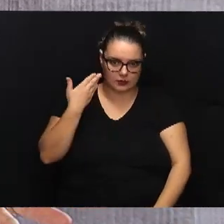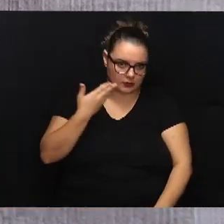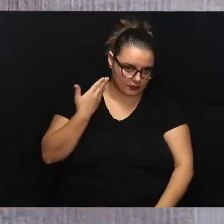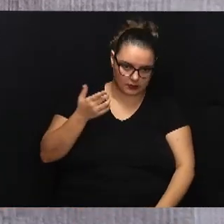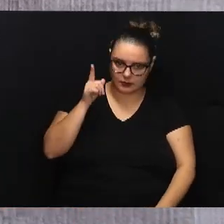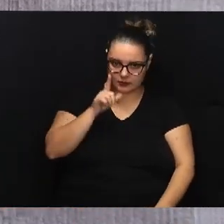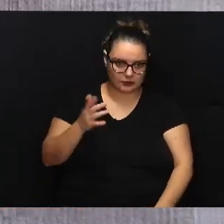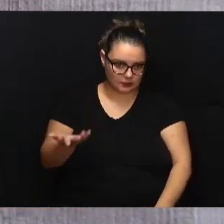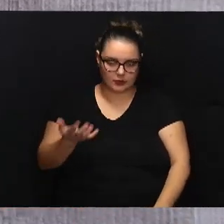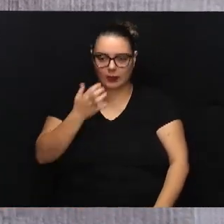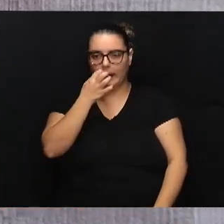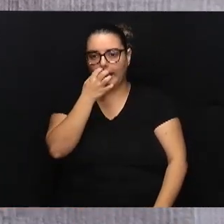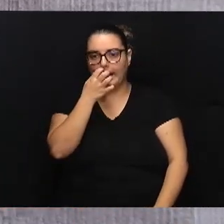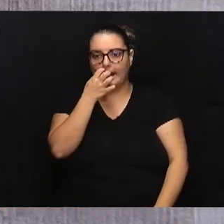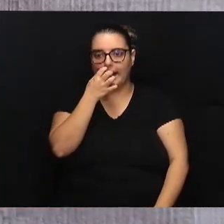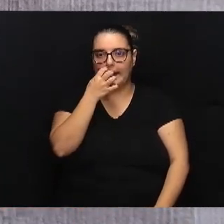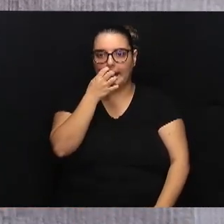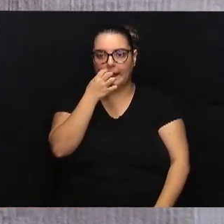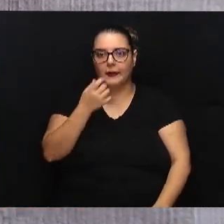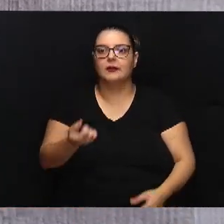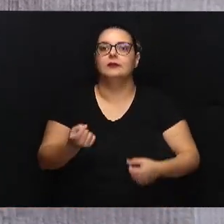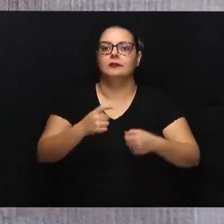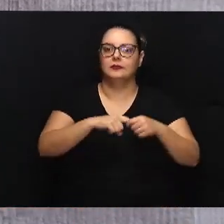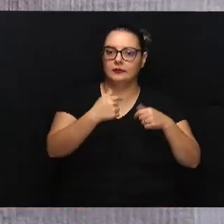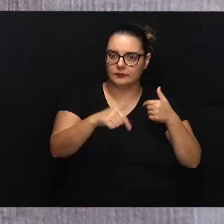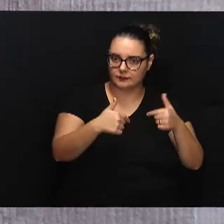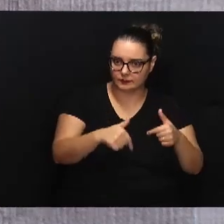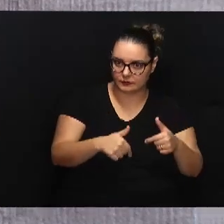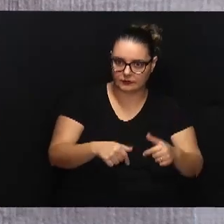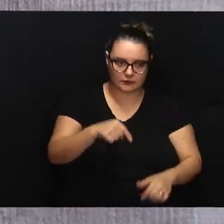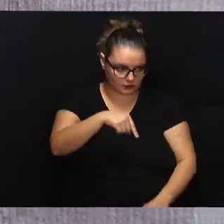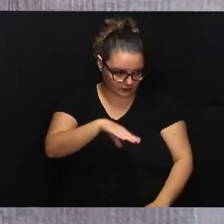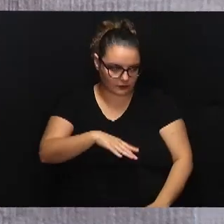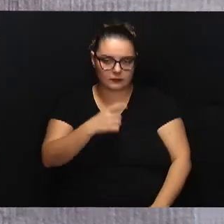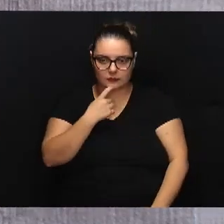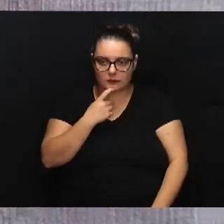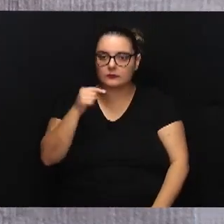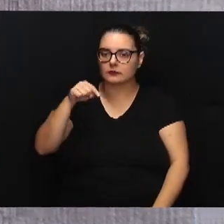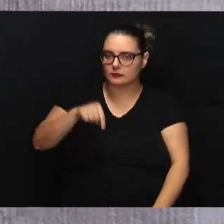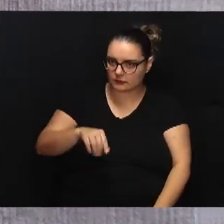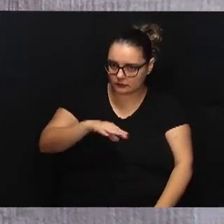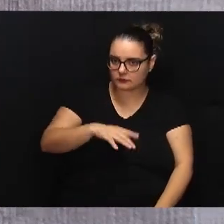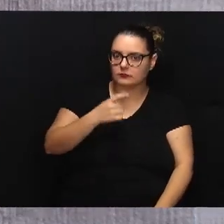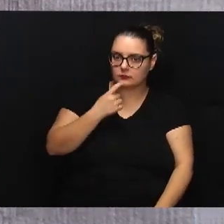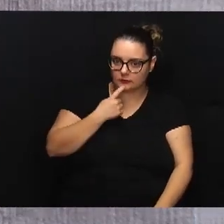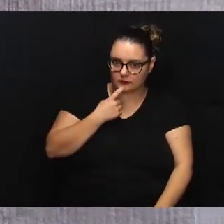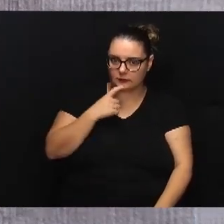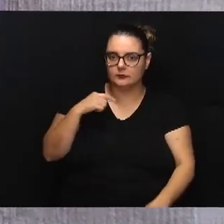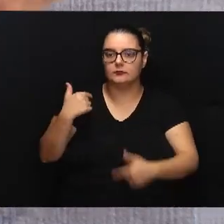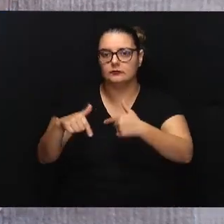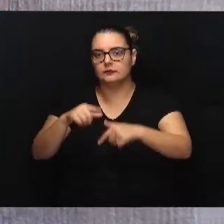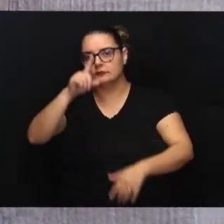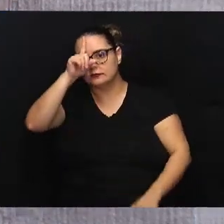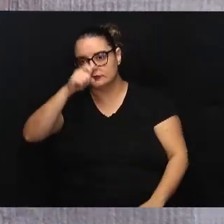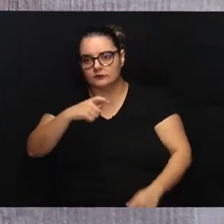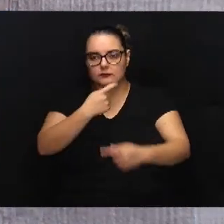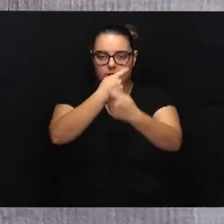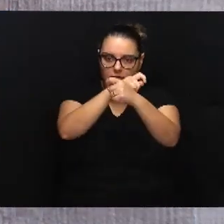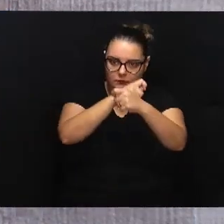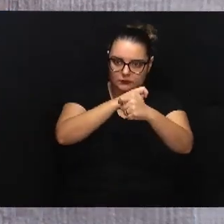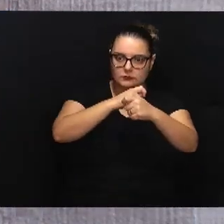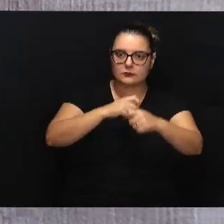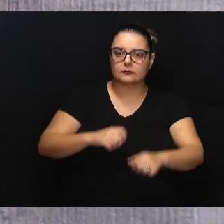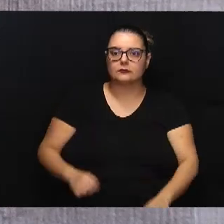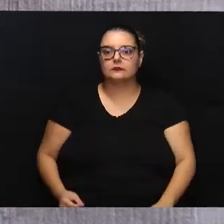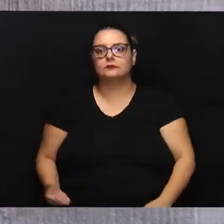né? Voltei a trabalhar Aqui em Campinas. aqui em Campinas. Aí trabalhei no hospital da PUC, onde eu cobri uma licença